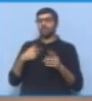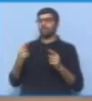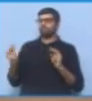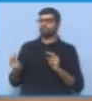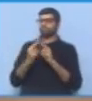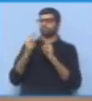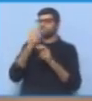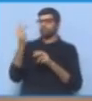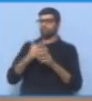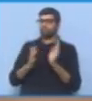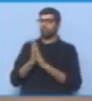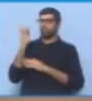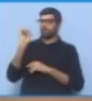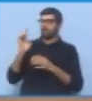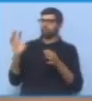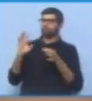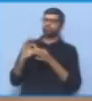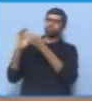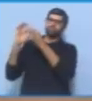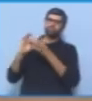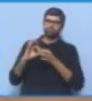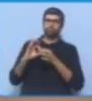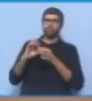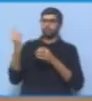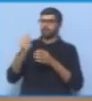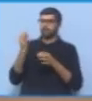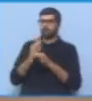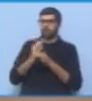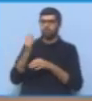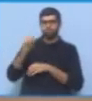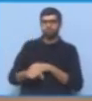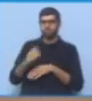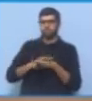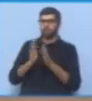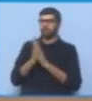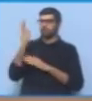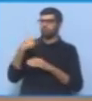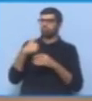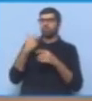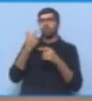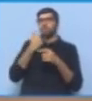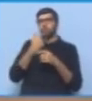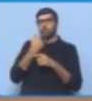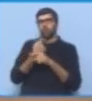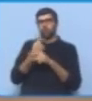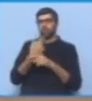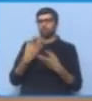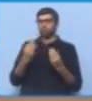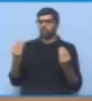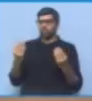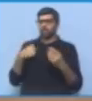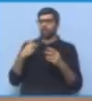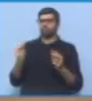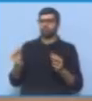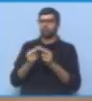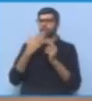se quisermos, é o encontro pleno com Deus, ele tem que ser já celebrado. Porque o nosso Deus é um Deus de abundância e, portanto, é o Deus do encontro, é